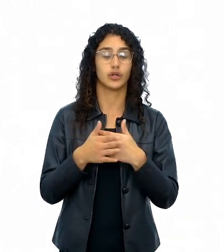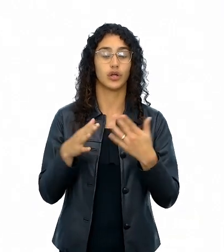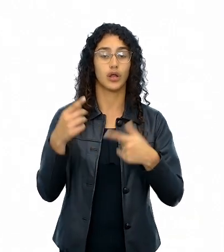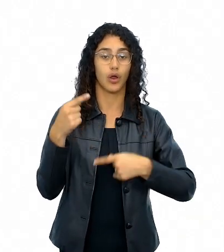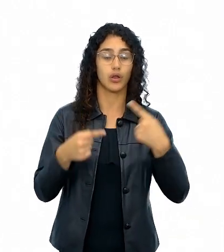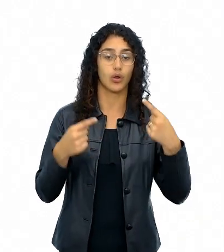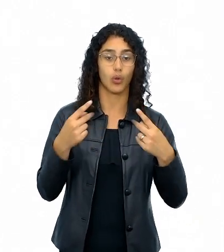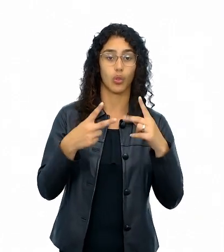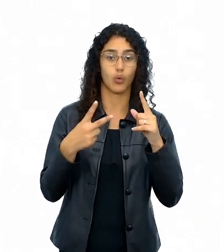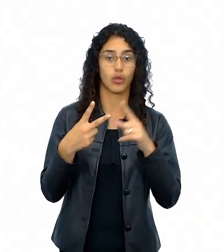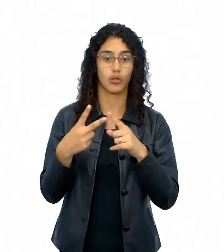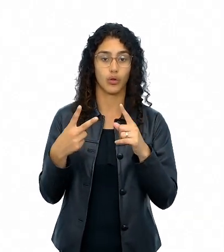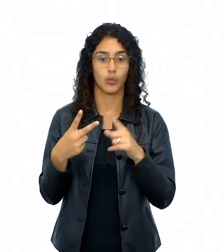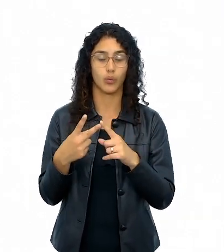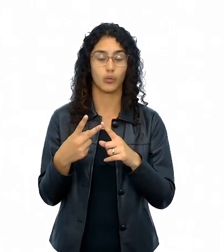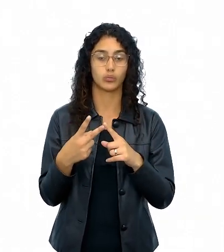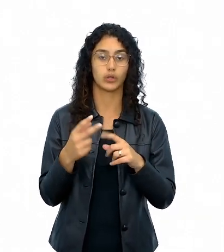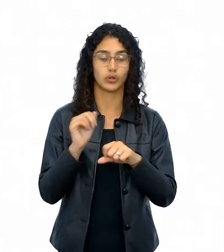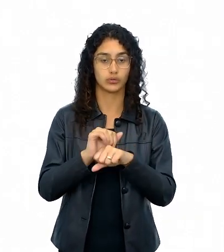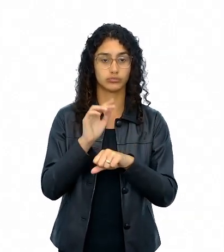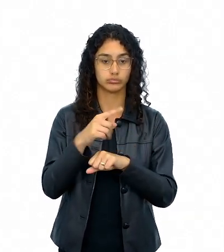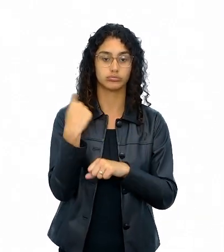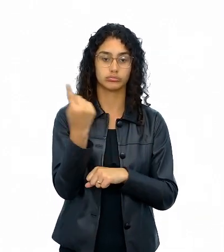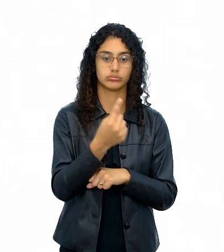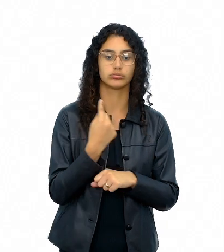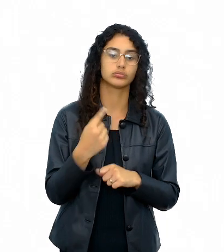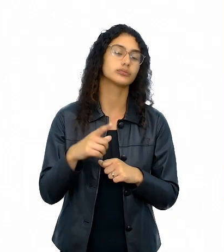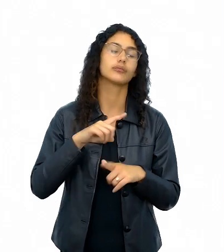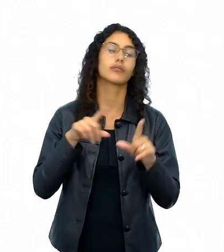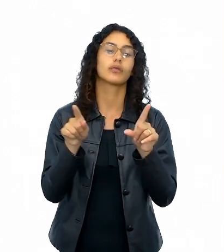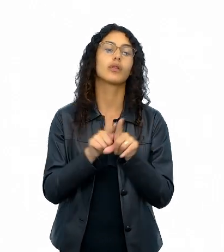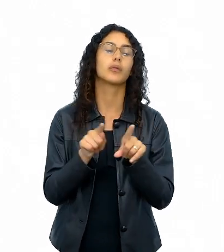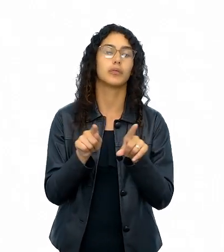discussão dessa segunda nossa sugestão, está aí